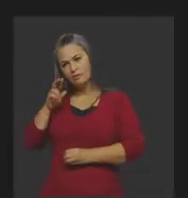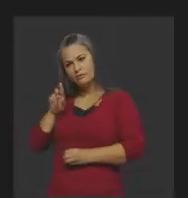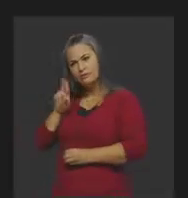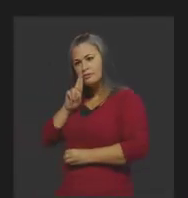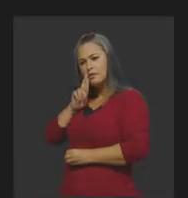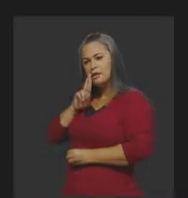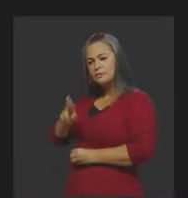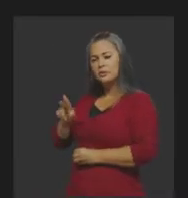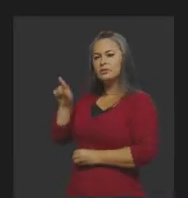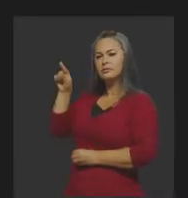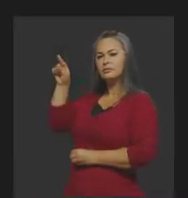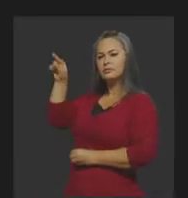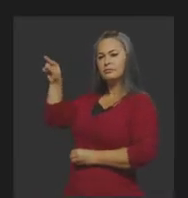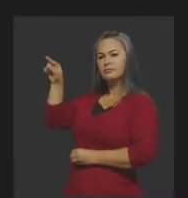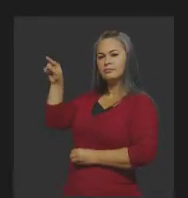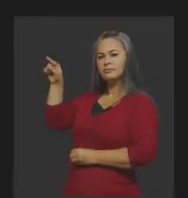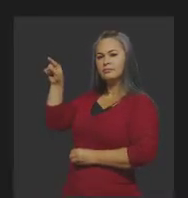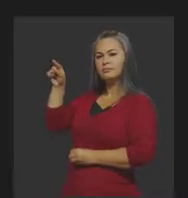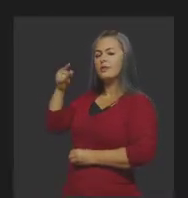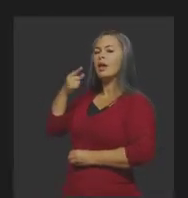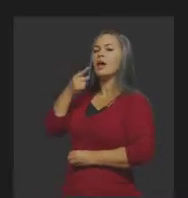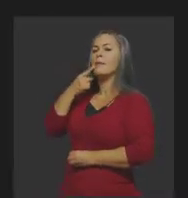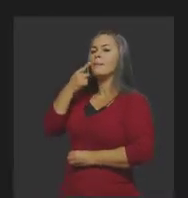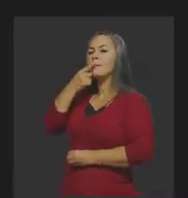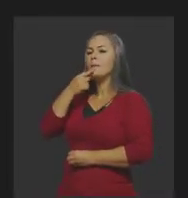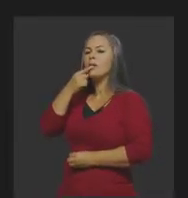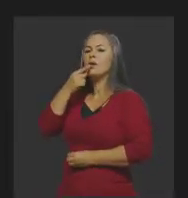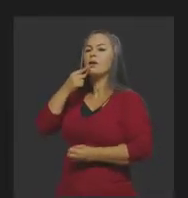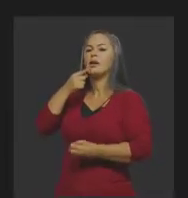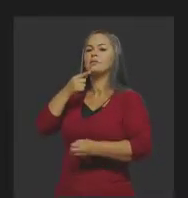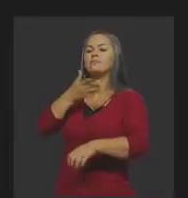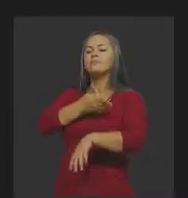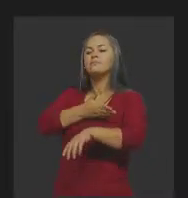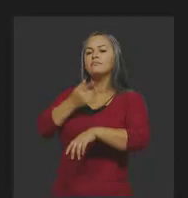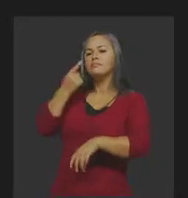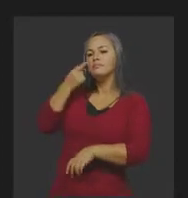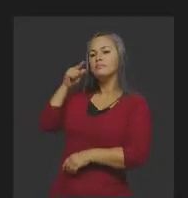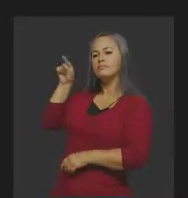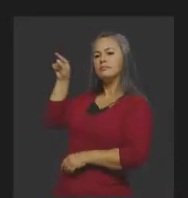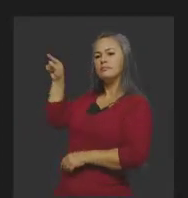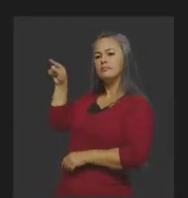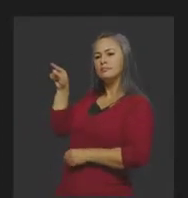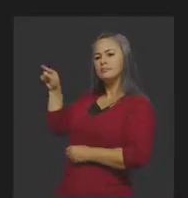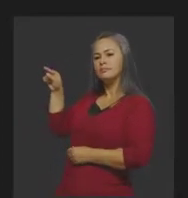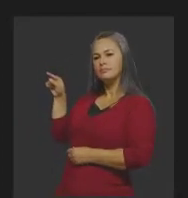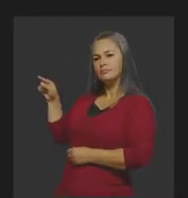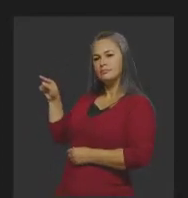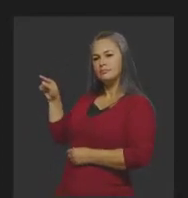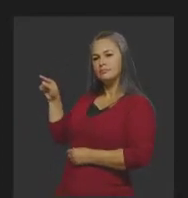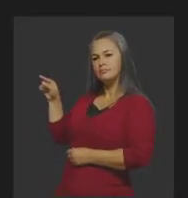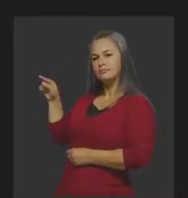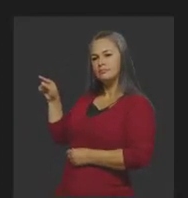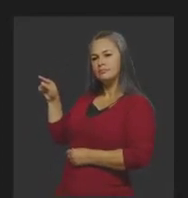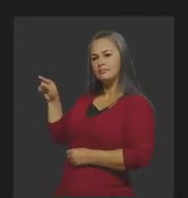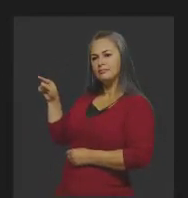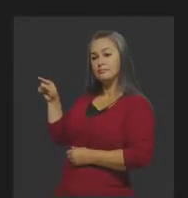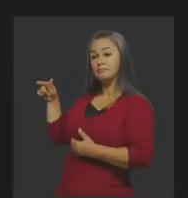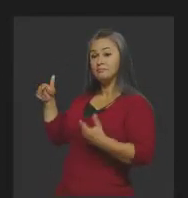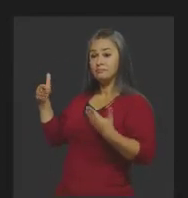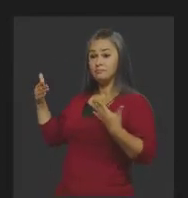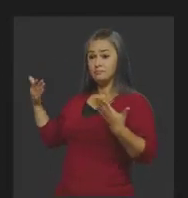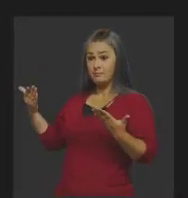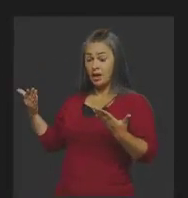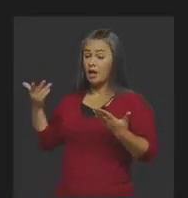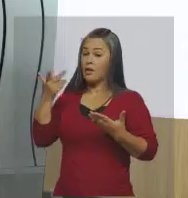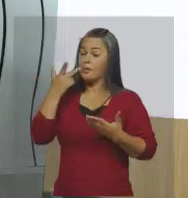boca digere principalmente amido, o estômago proteínas, o intestino delgado lipídios. Gostaria de deixar claro